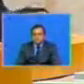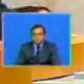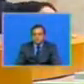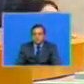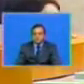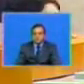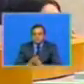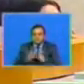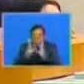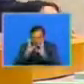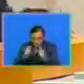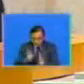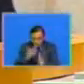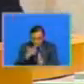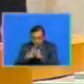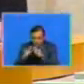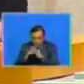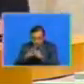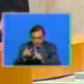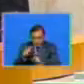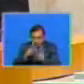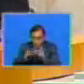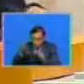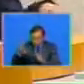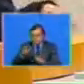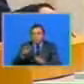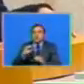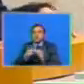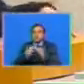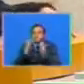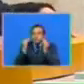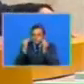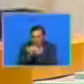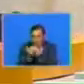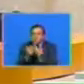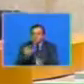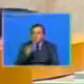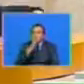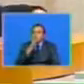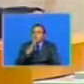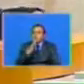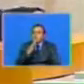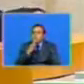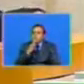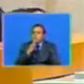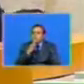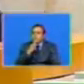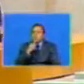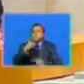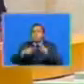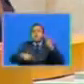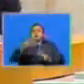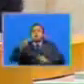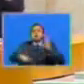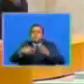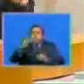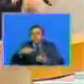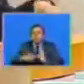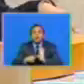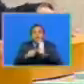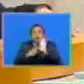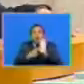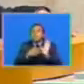Todo o atrito no parlamento tem que ser reconhecido como a disputa daqueles que querem